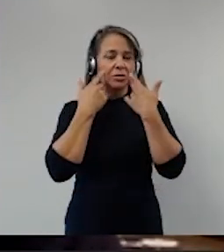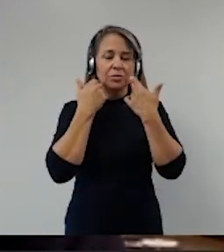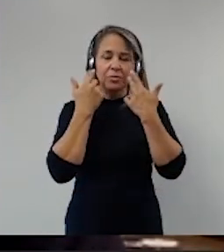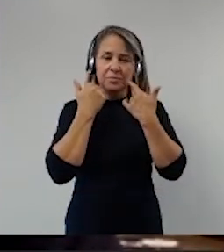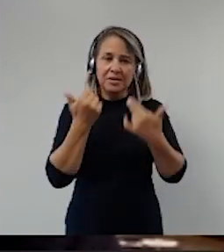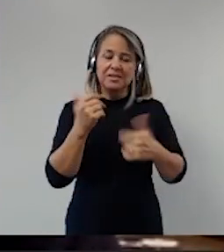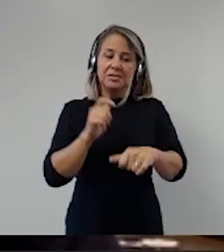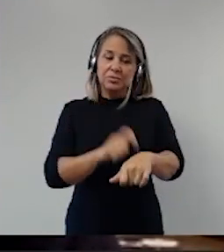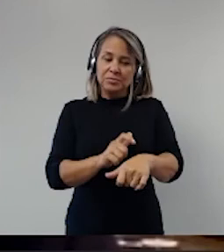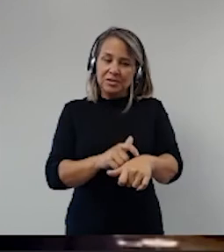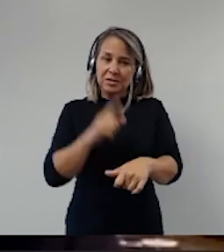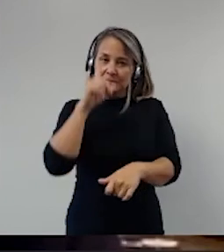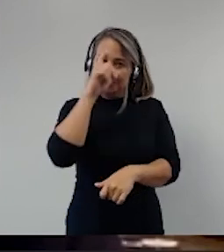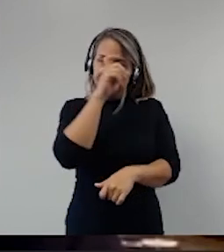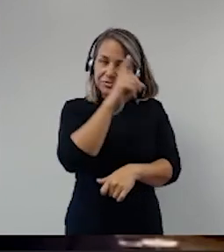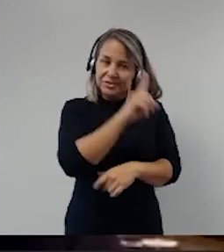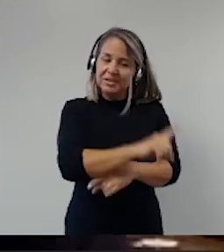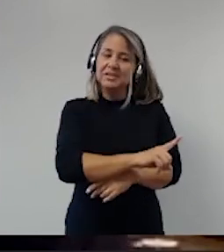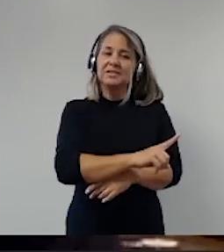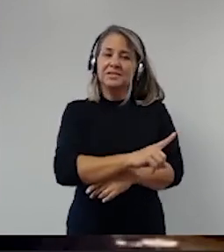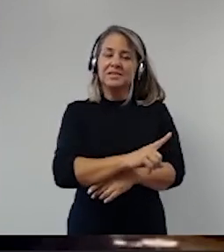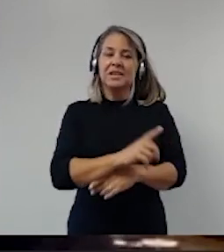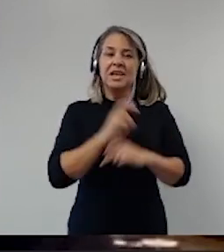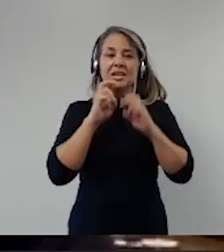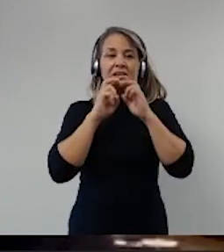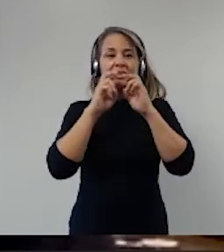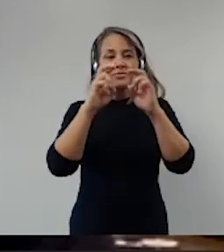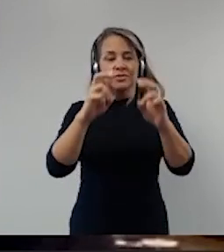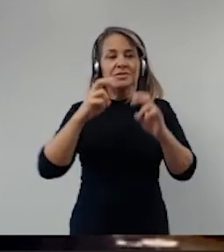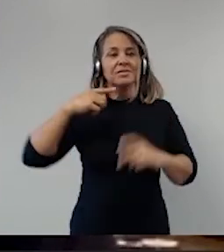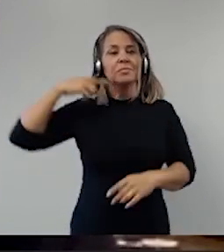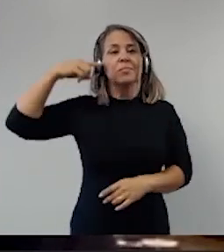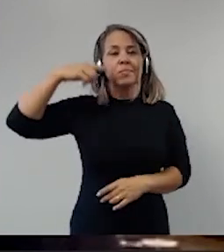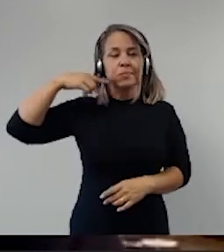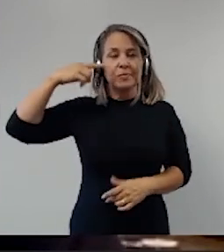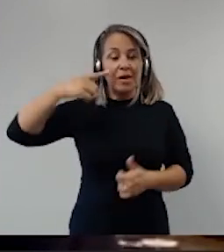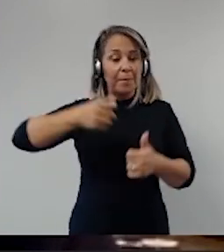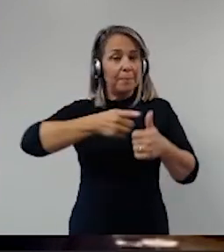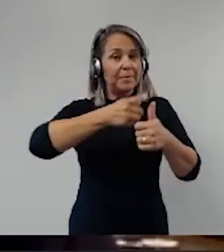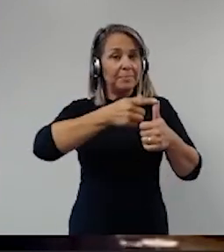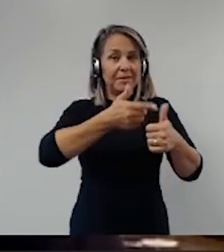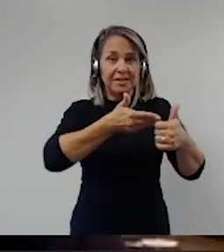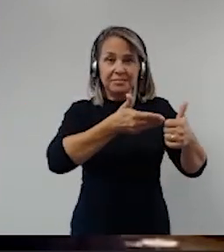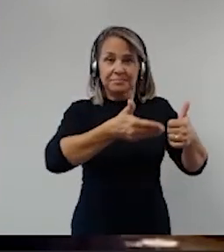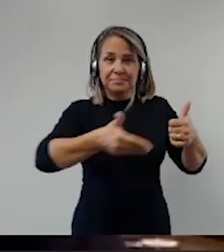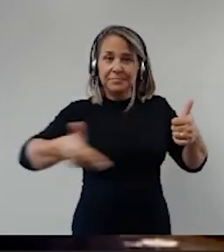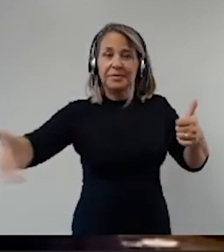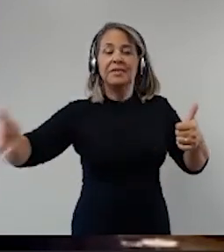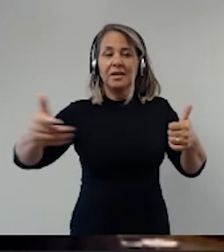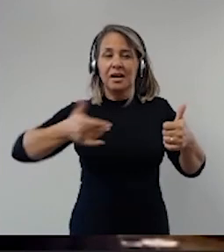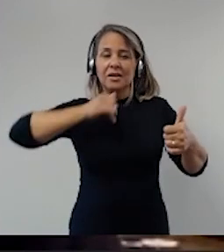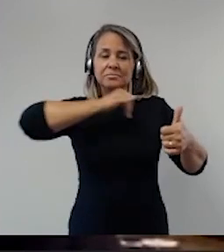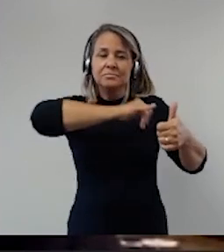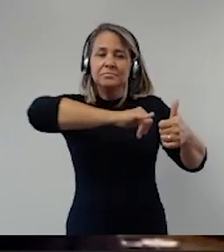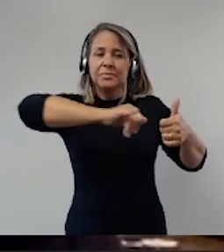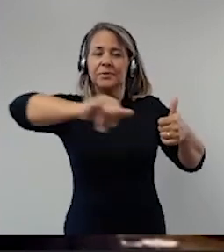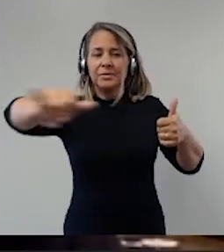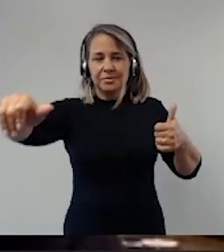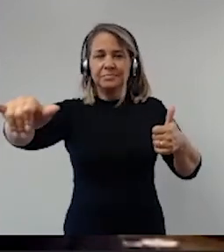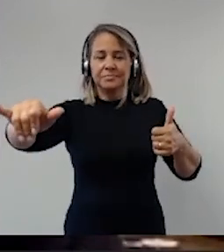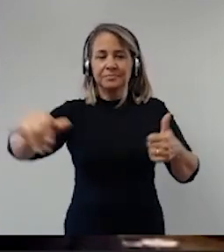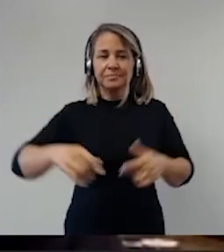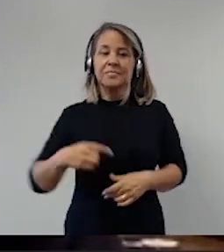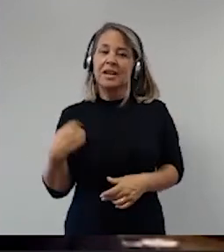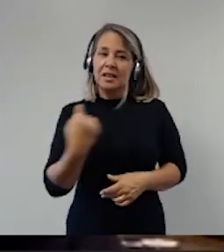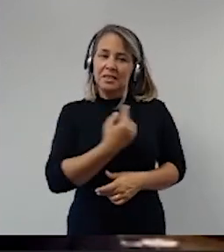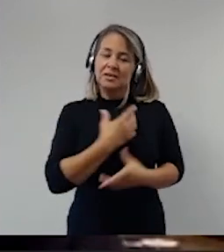momentos de crise que a voz da advocacia ela é a primeira a ecoar, né?